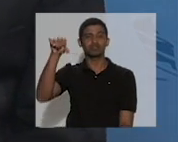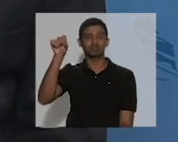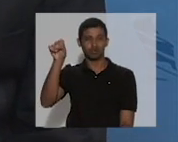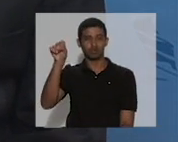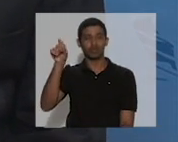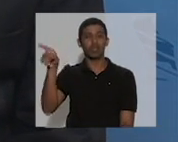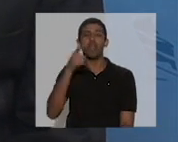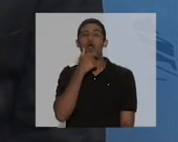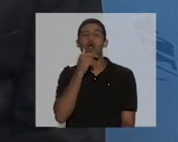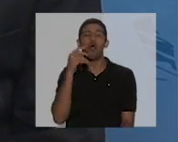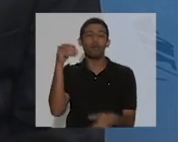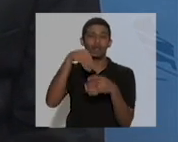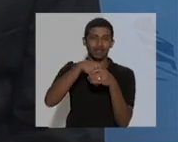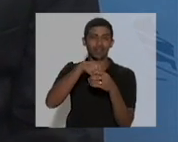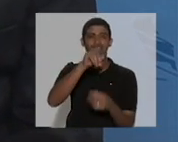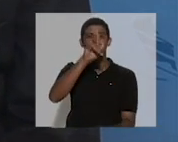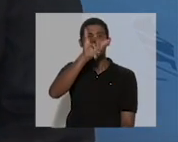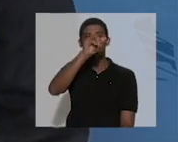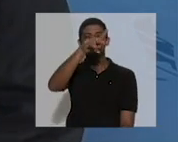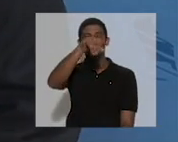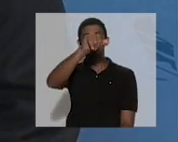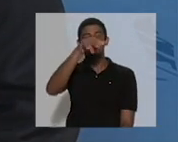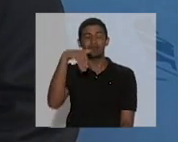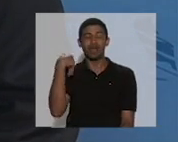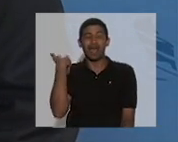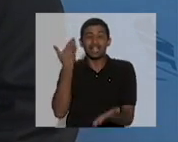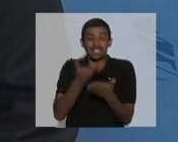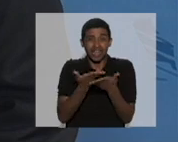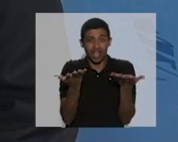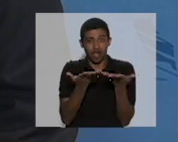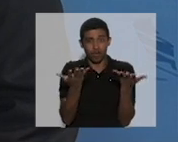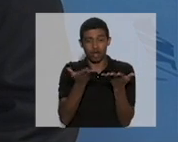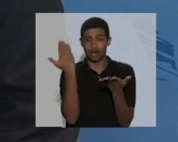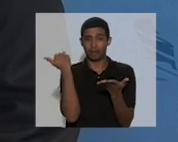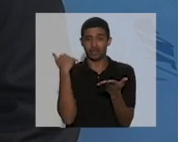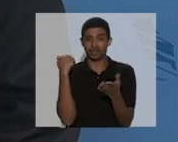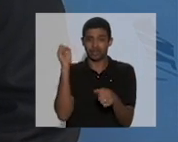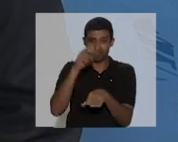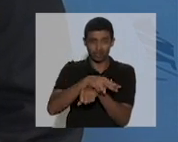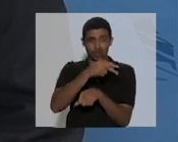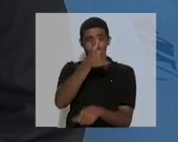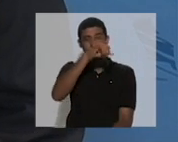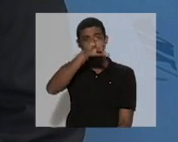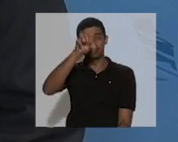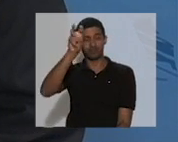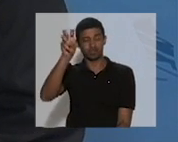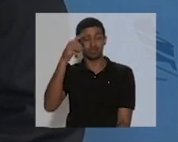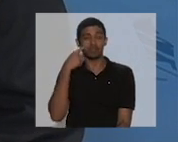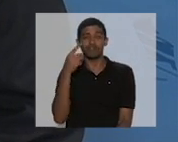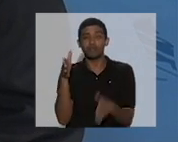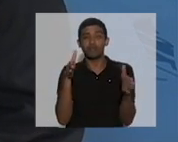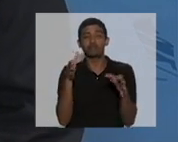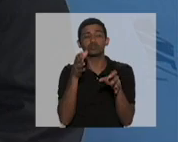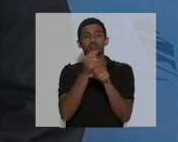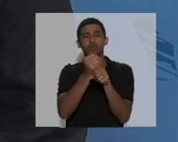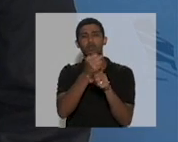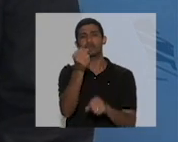O Nussmann entrou em 95, ficou até agora no comando do COB, 22